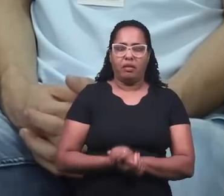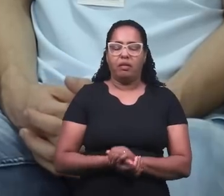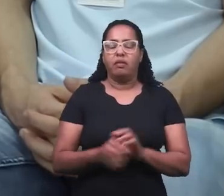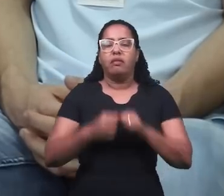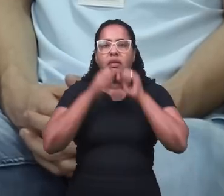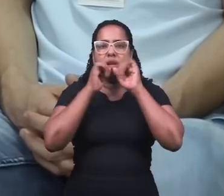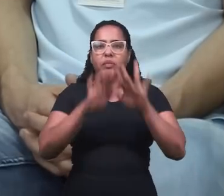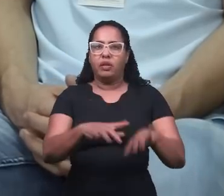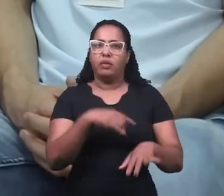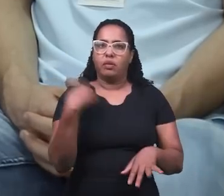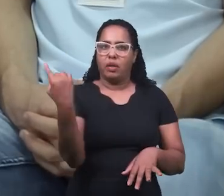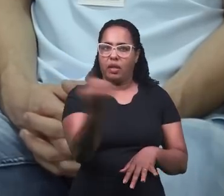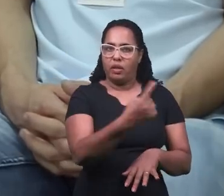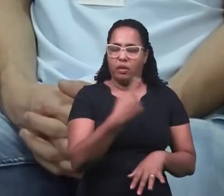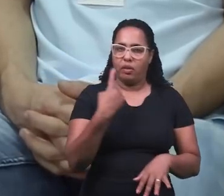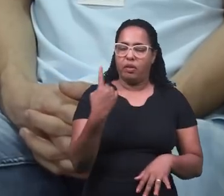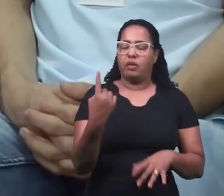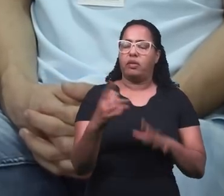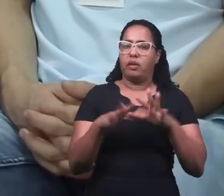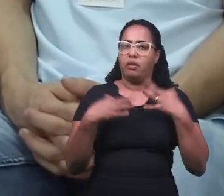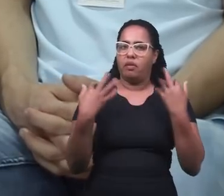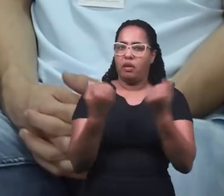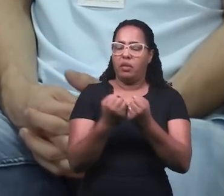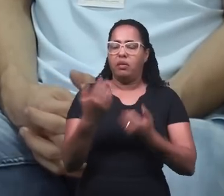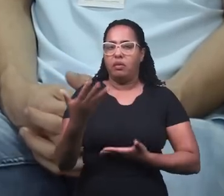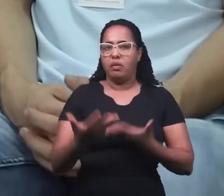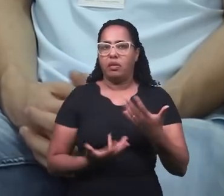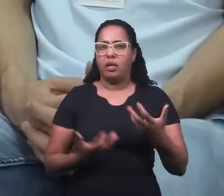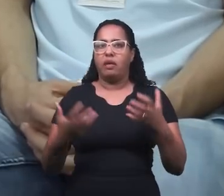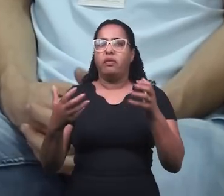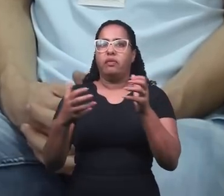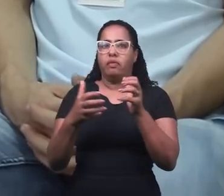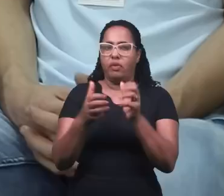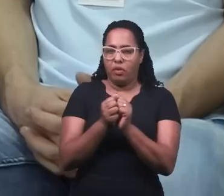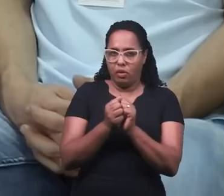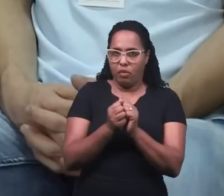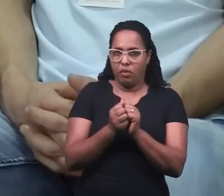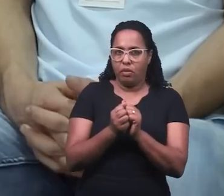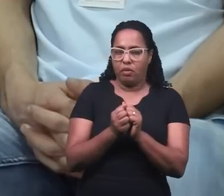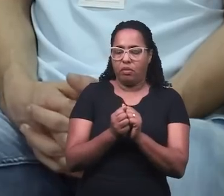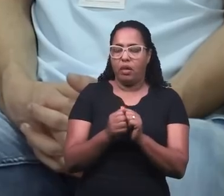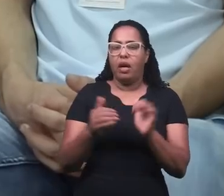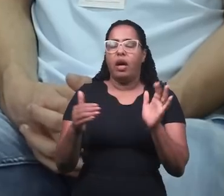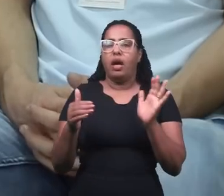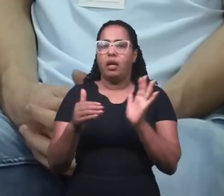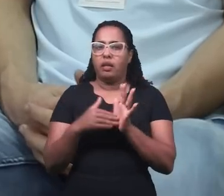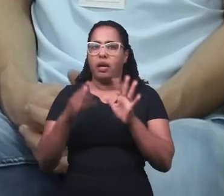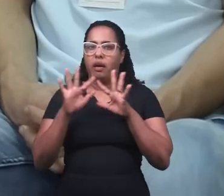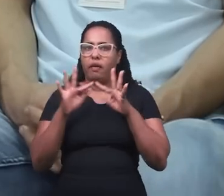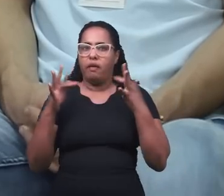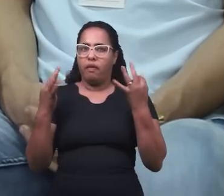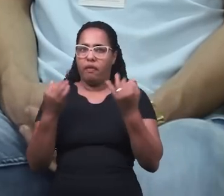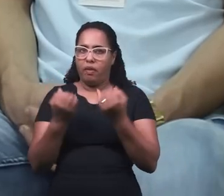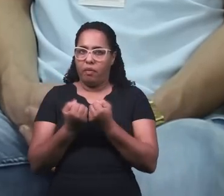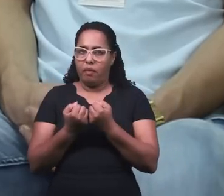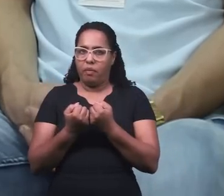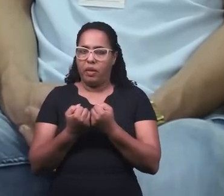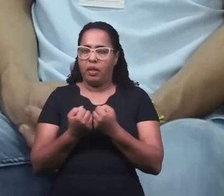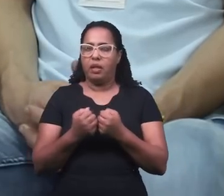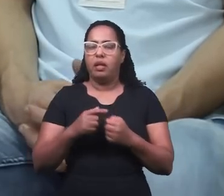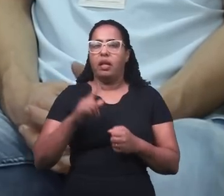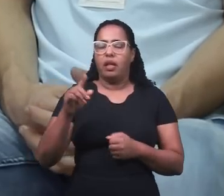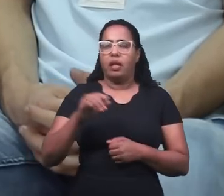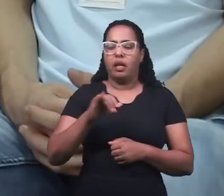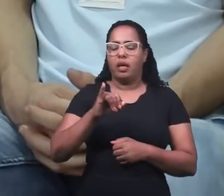isso abençoou a nossa família e tem abençoado nossos irmãos que estão também aprovando as residências. Inclusive uma família